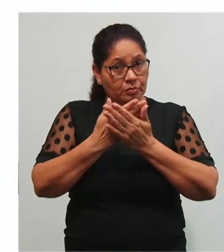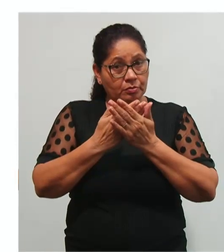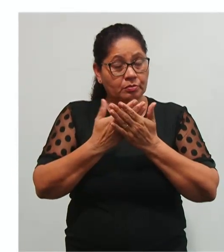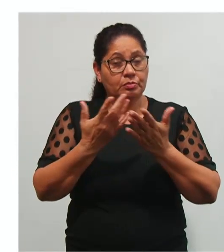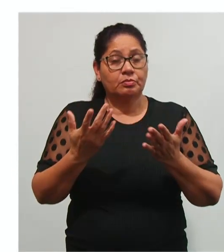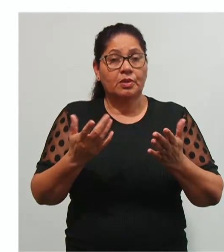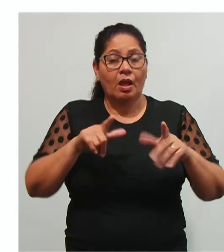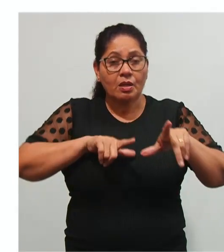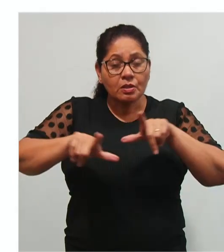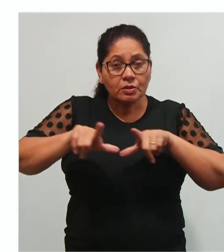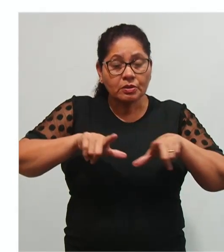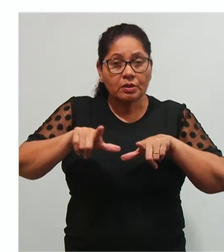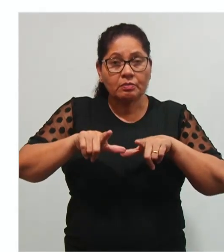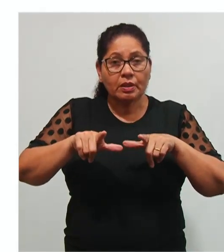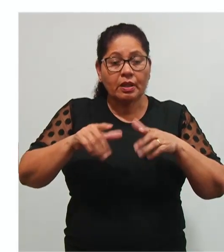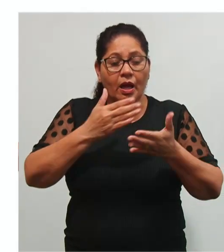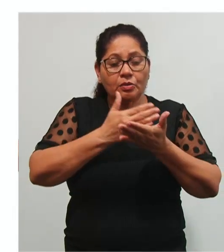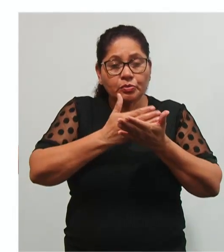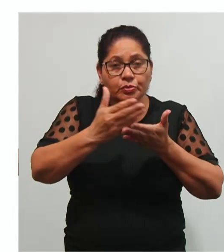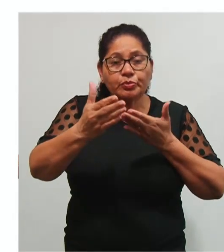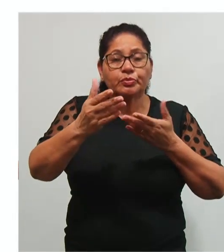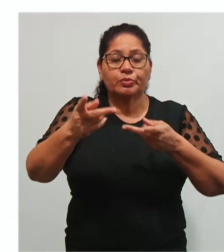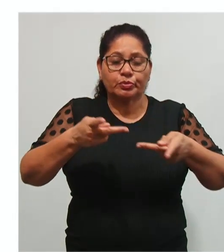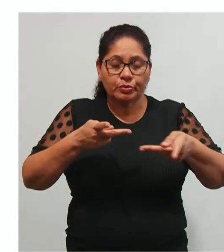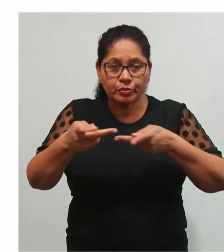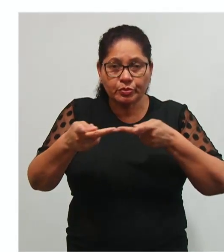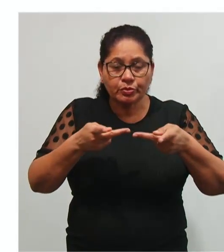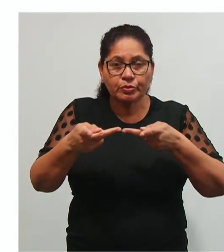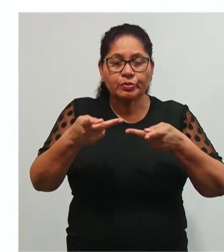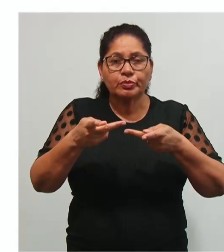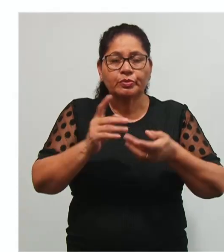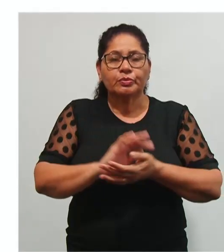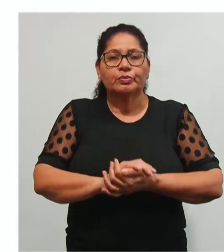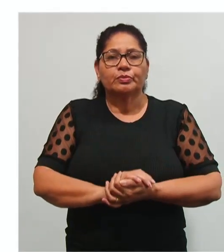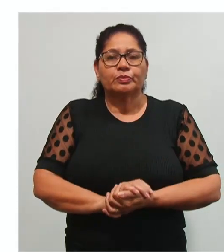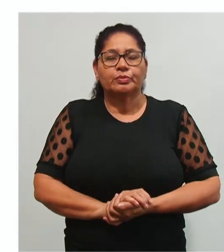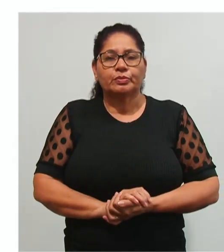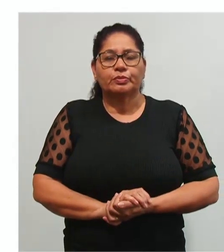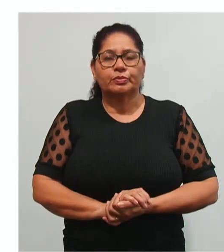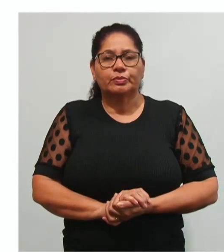aula, trabalhar com a introdução à gestão de projetos,